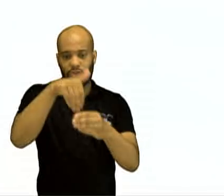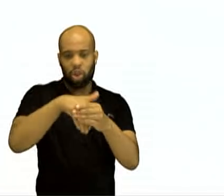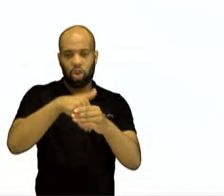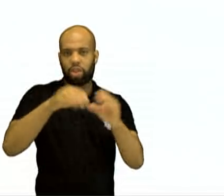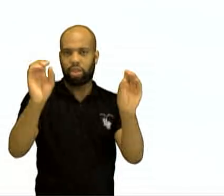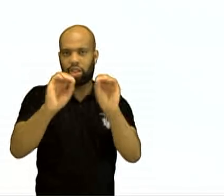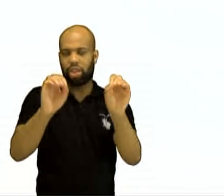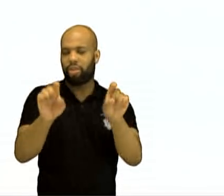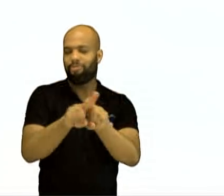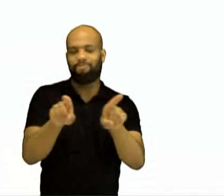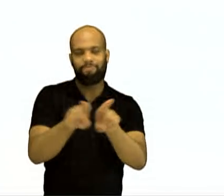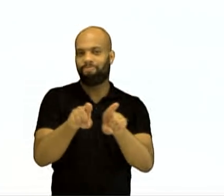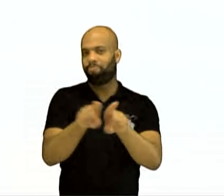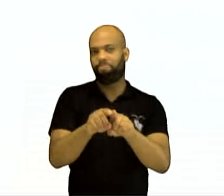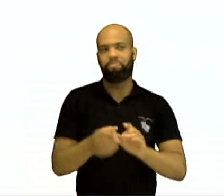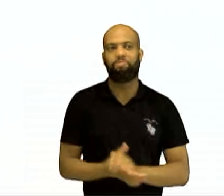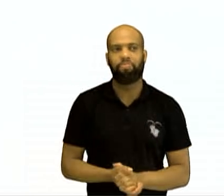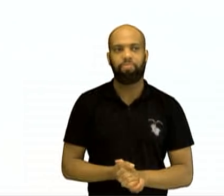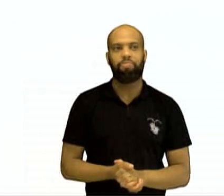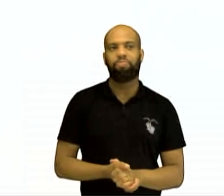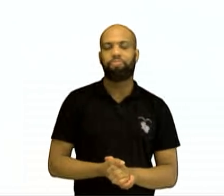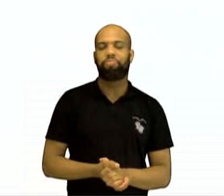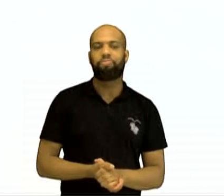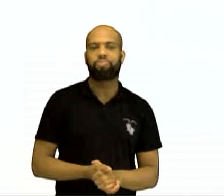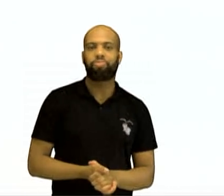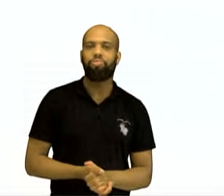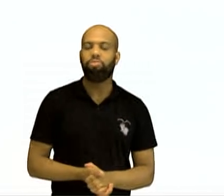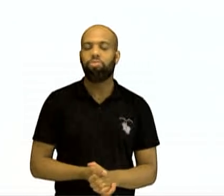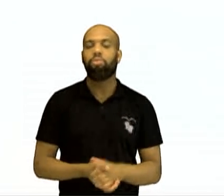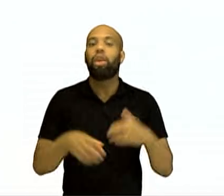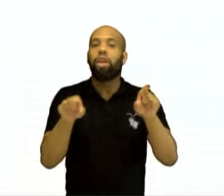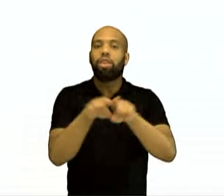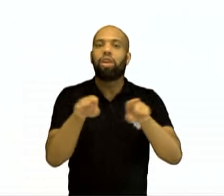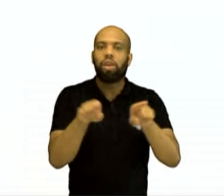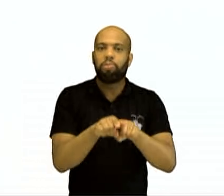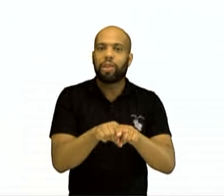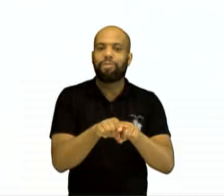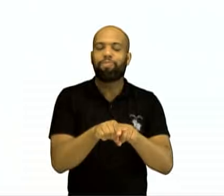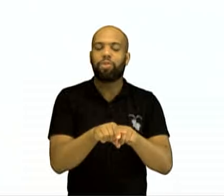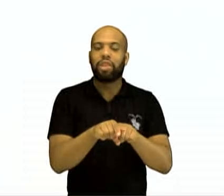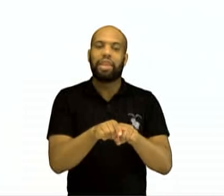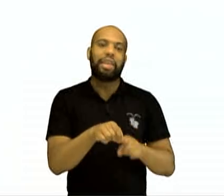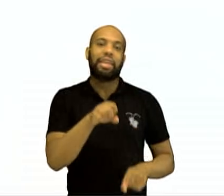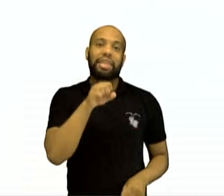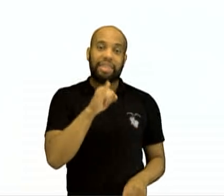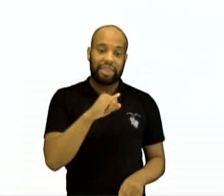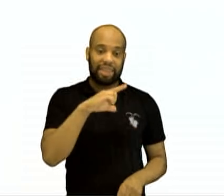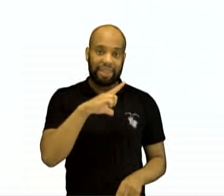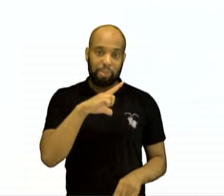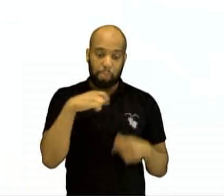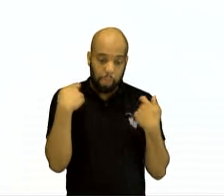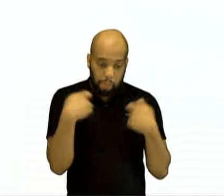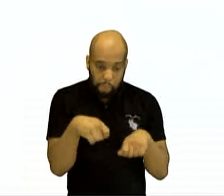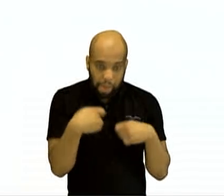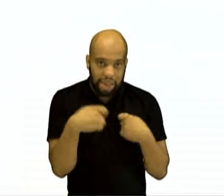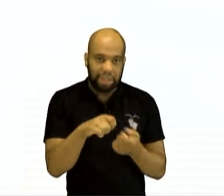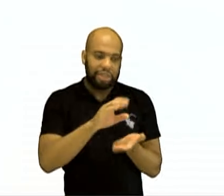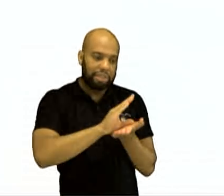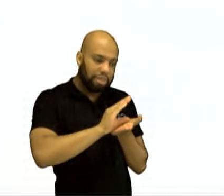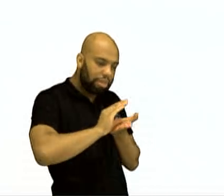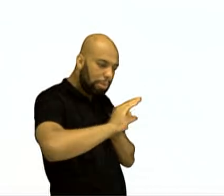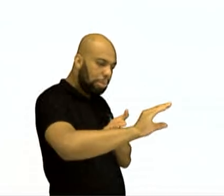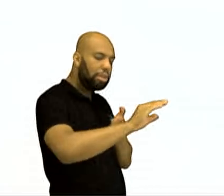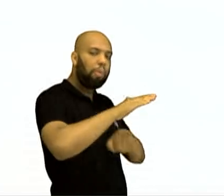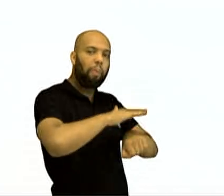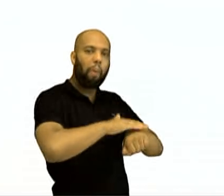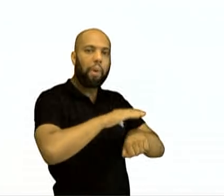sem rejeitar ou aceitar. Corre o risco de não receber subsídios ou auxílio financeiro em situações de crise,